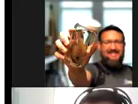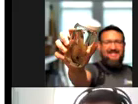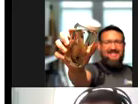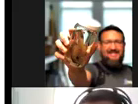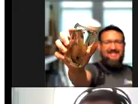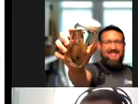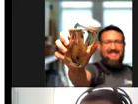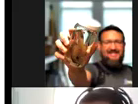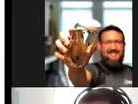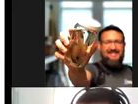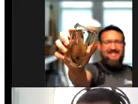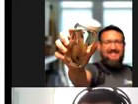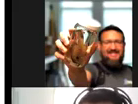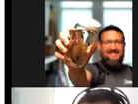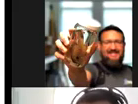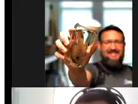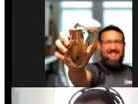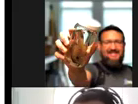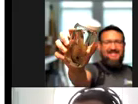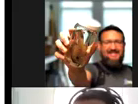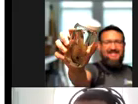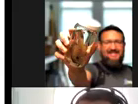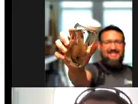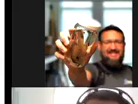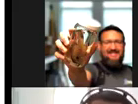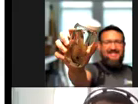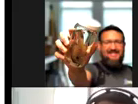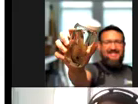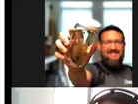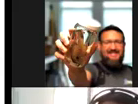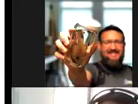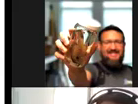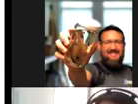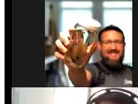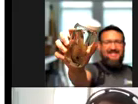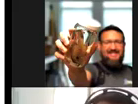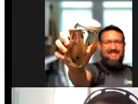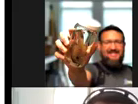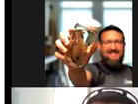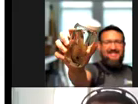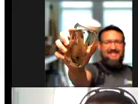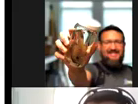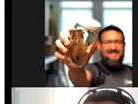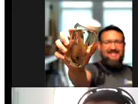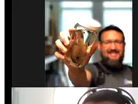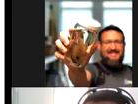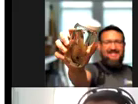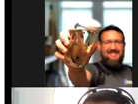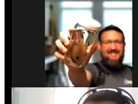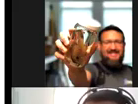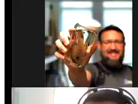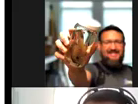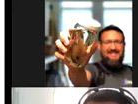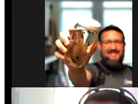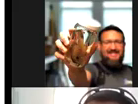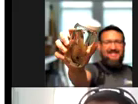compatibilidade daquela área para receber um empreendimento, no caso aqui uma rodovia. Então eles usam esses modelos para ver a distribuição da biodiversidade